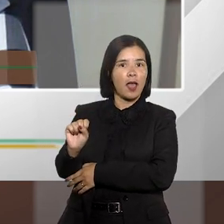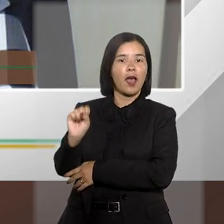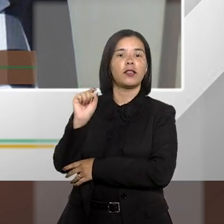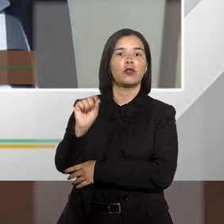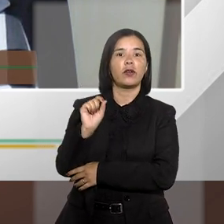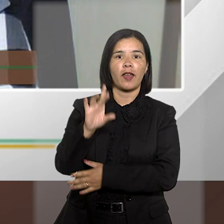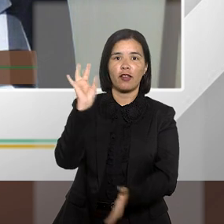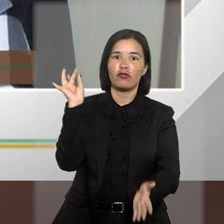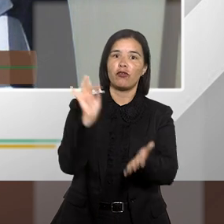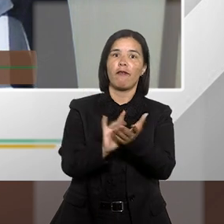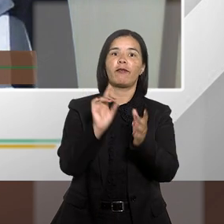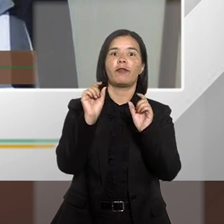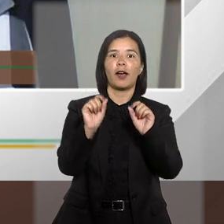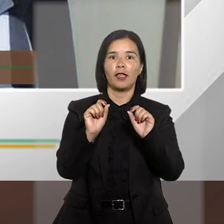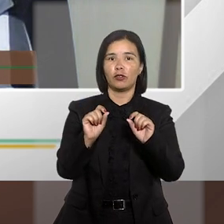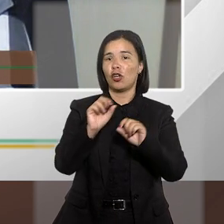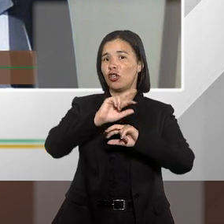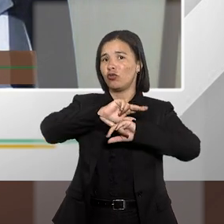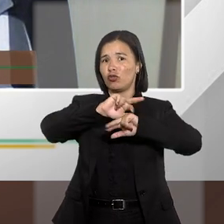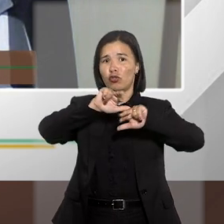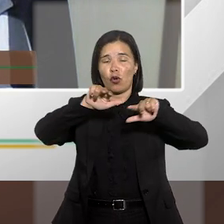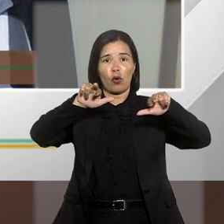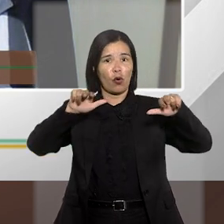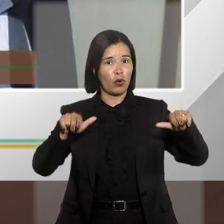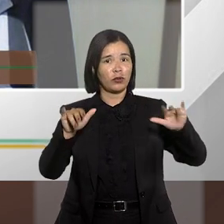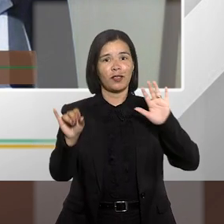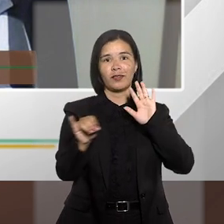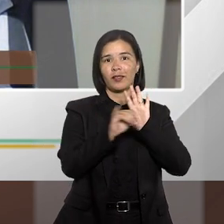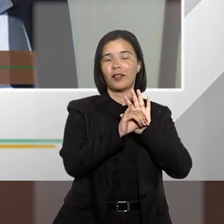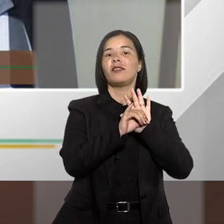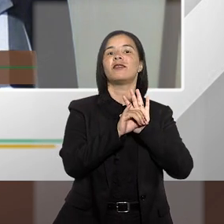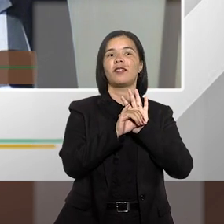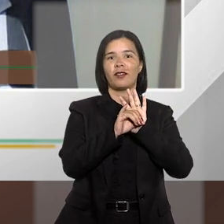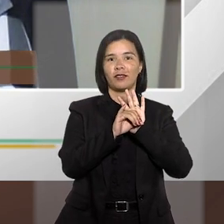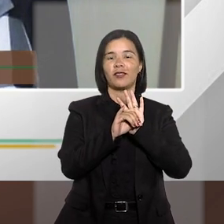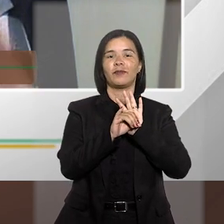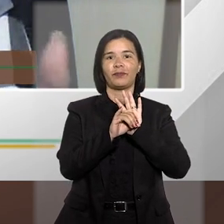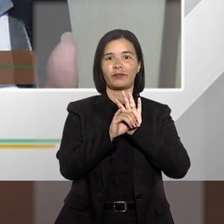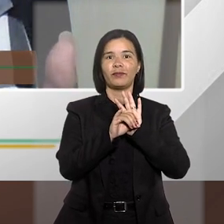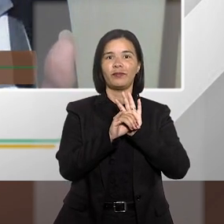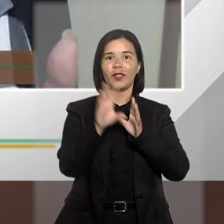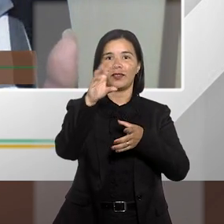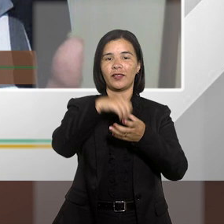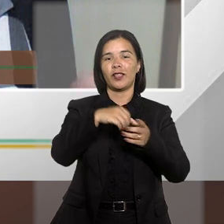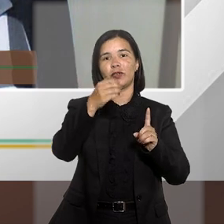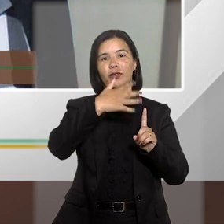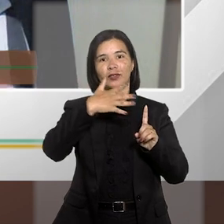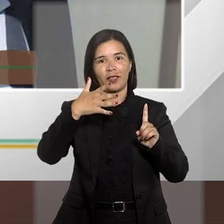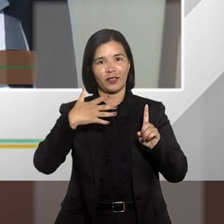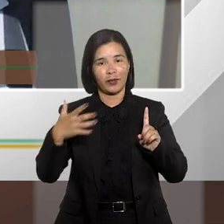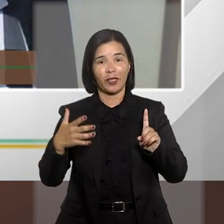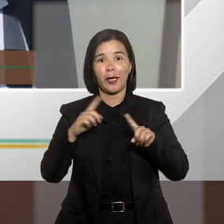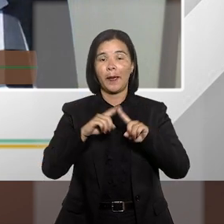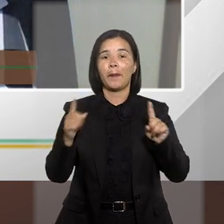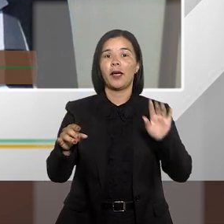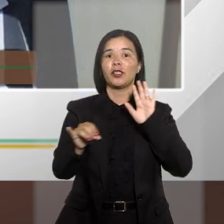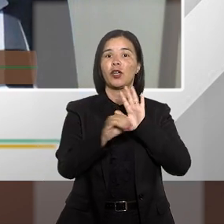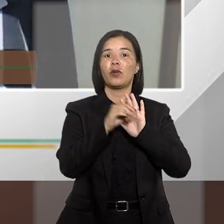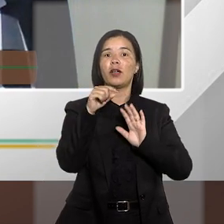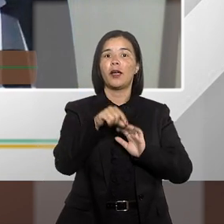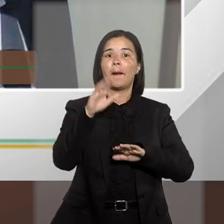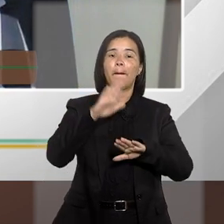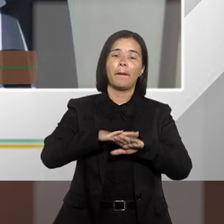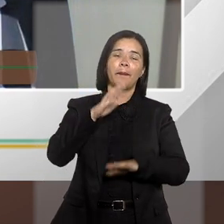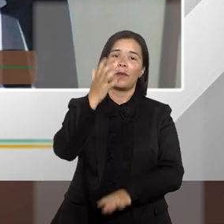uma realidade de muita de outras identidades dentro do LGBTQIA+, mas é algo